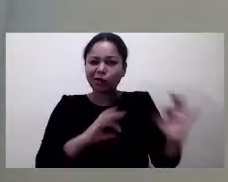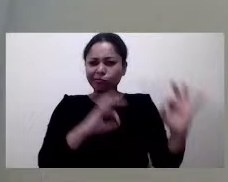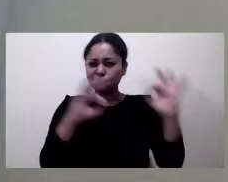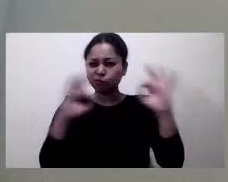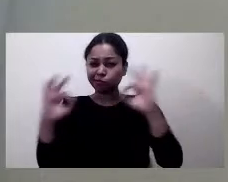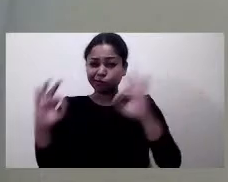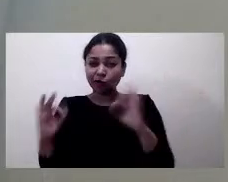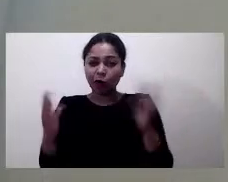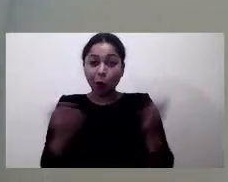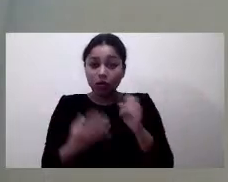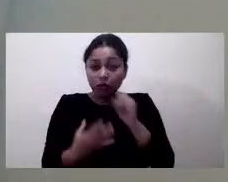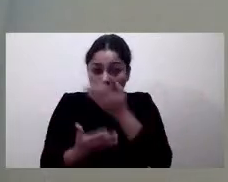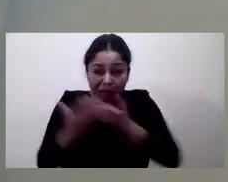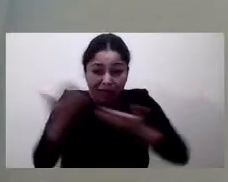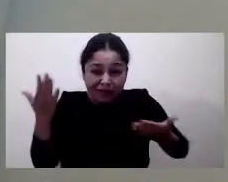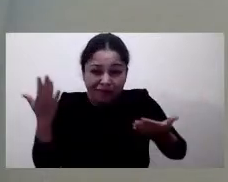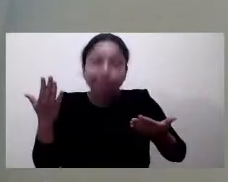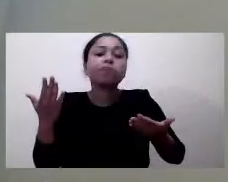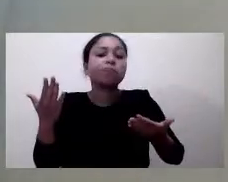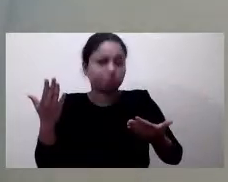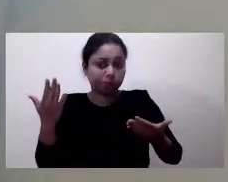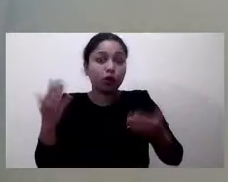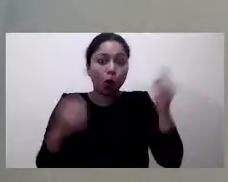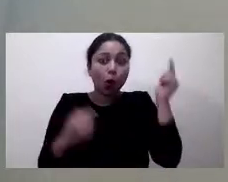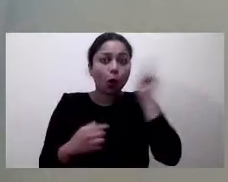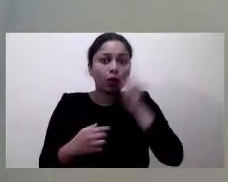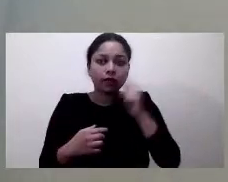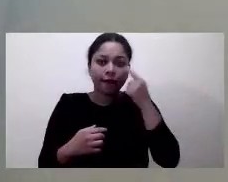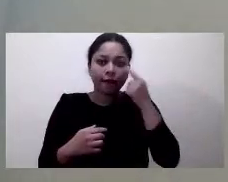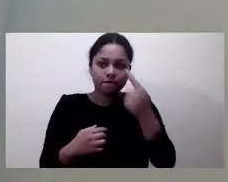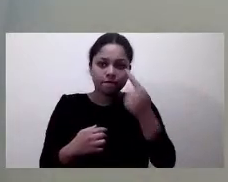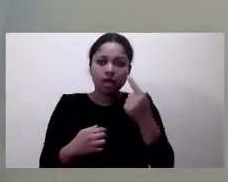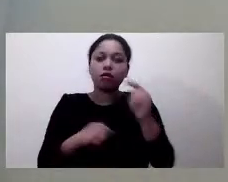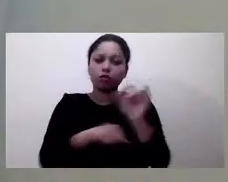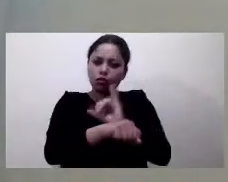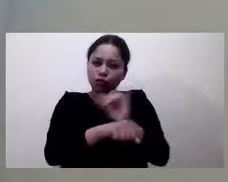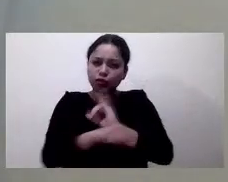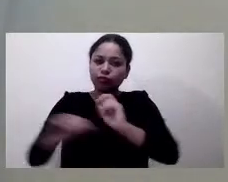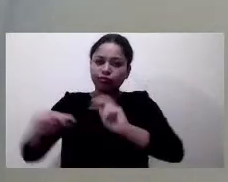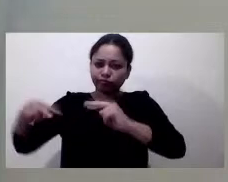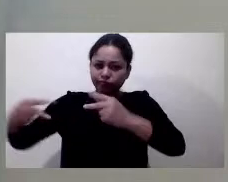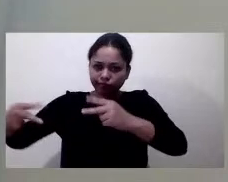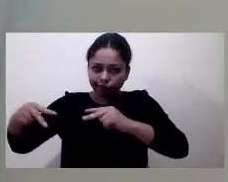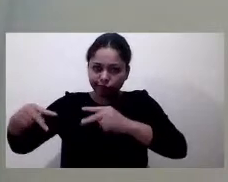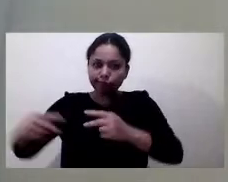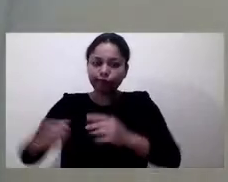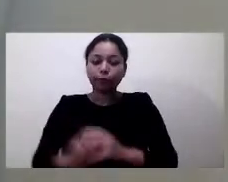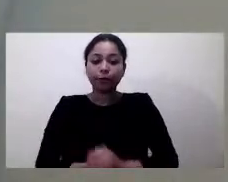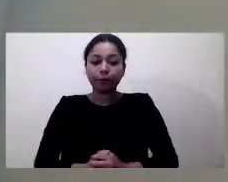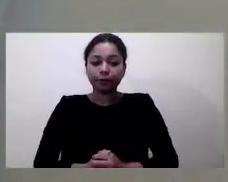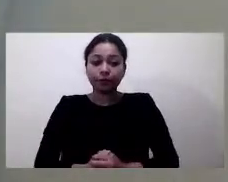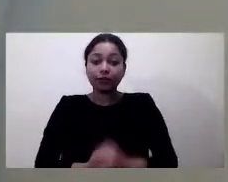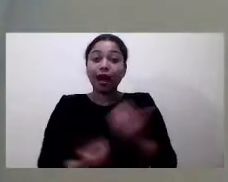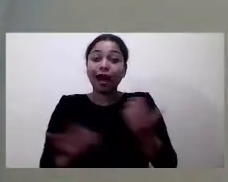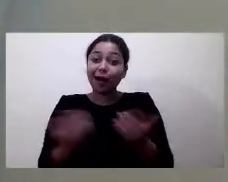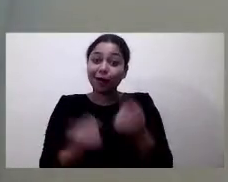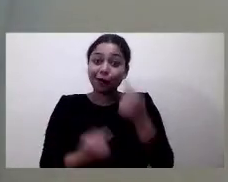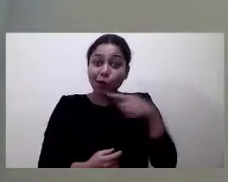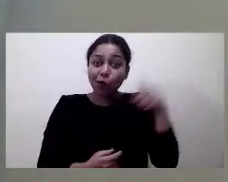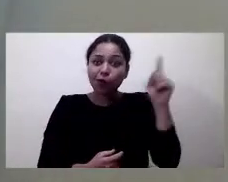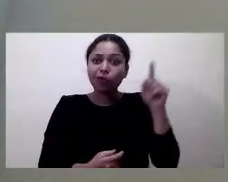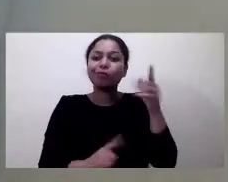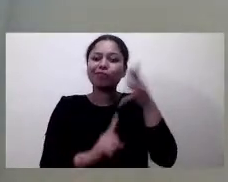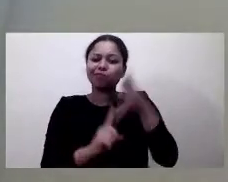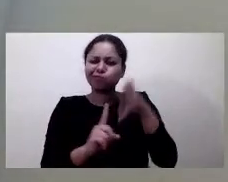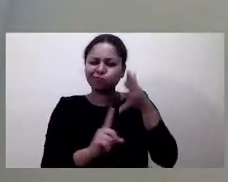tenha perdido alguma sessão, é possível acessar através dos links no YouTube, aqui no nosso canal. E para a nossa última sessão,